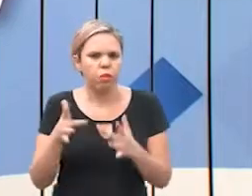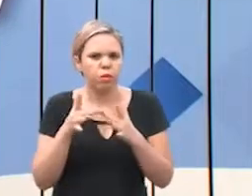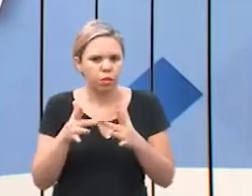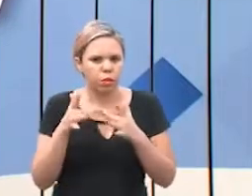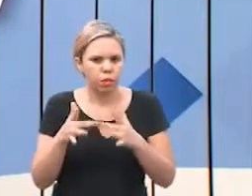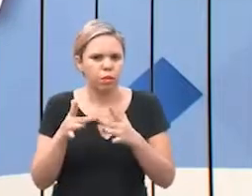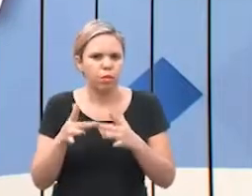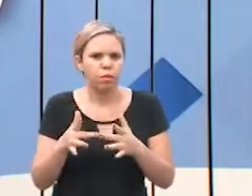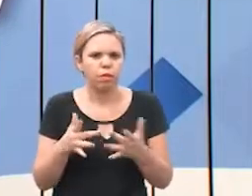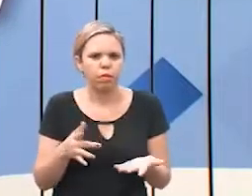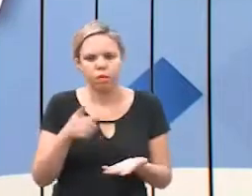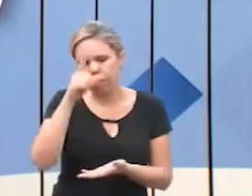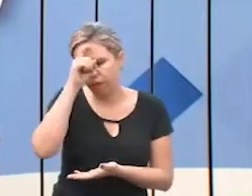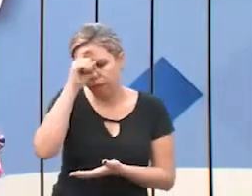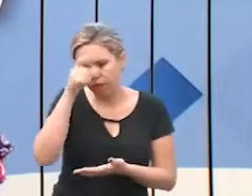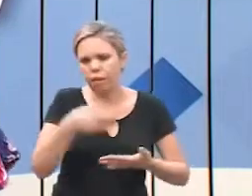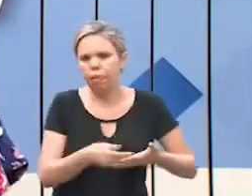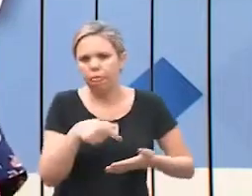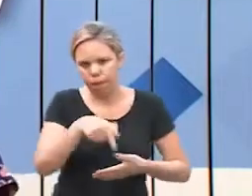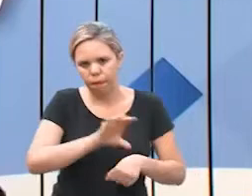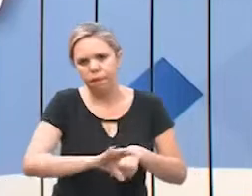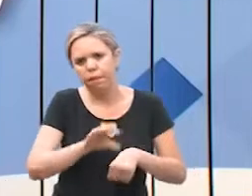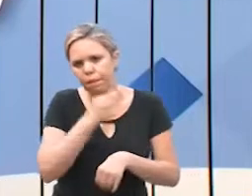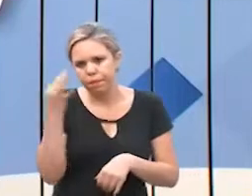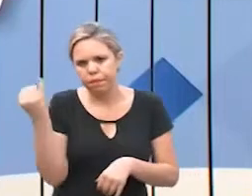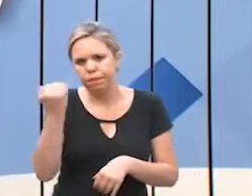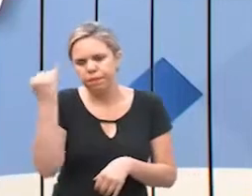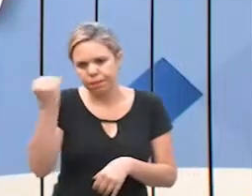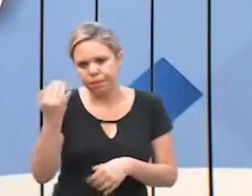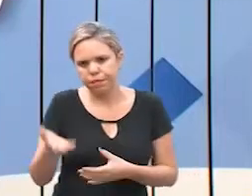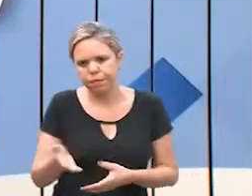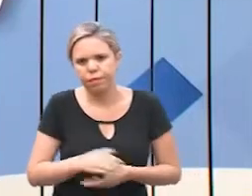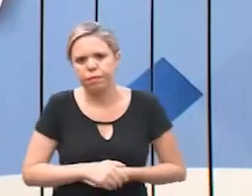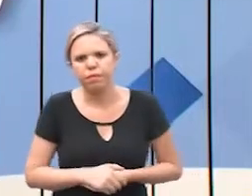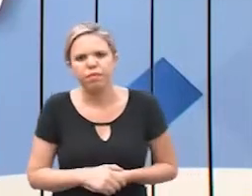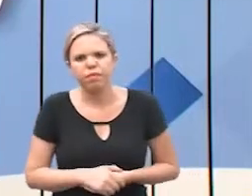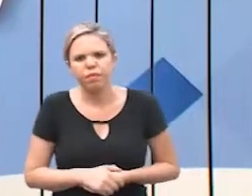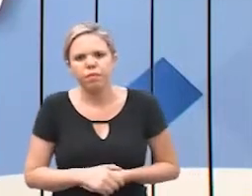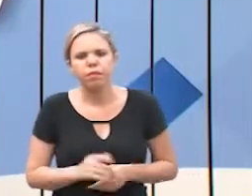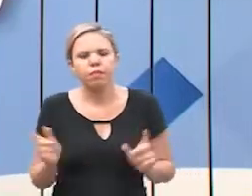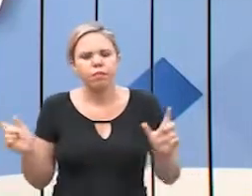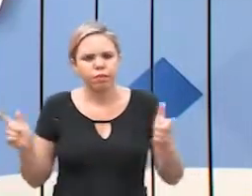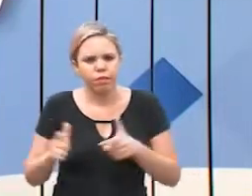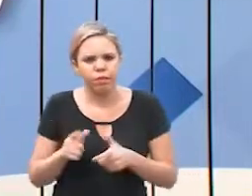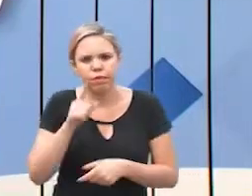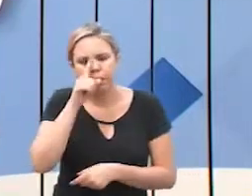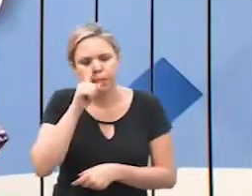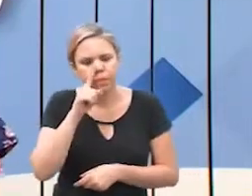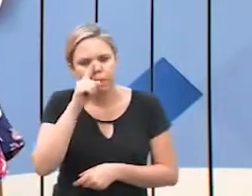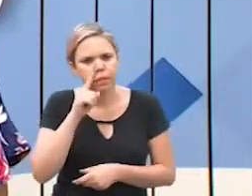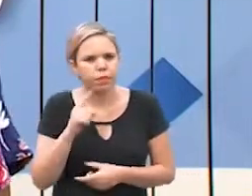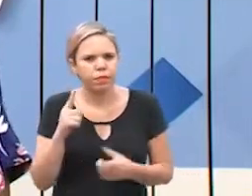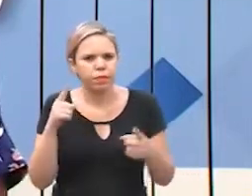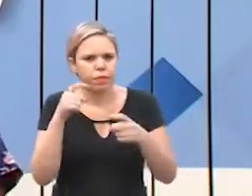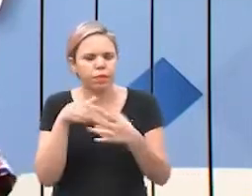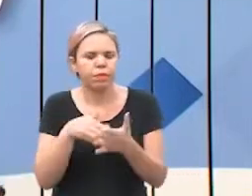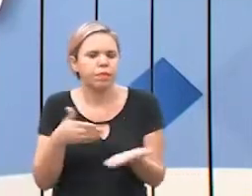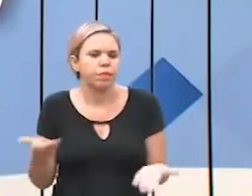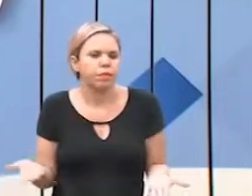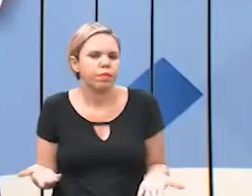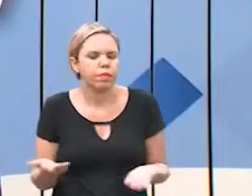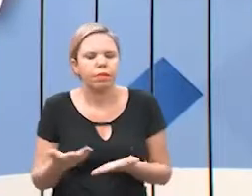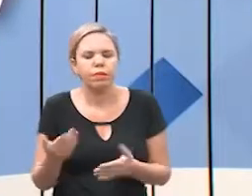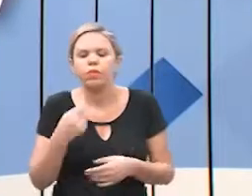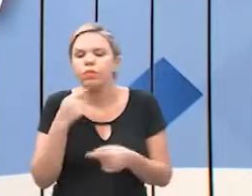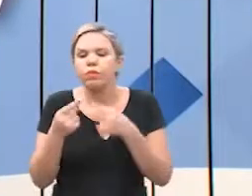com a maternidade para fazer esse curso que eu avalio que é bastante importante, né? Que diminui aí os obstáculos e as dificuldades.